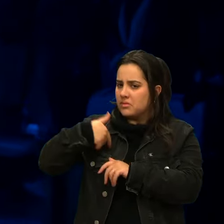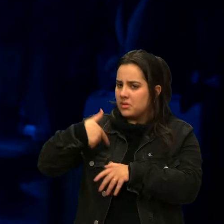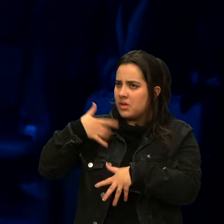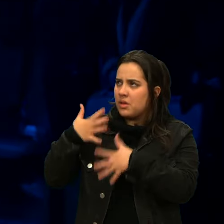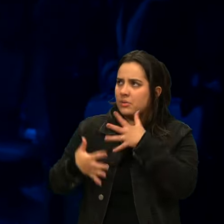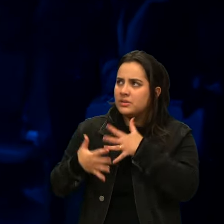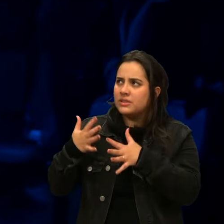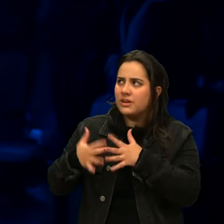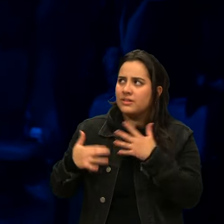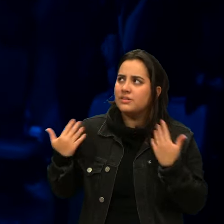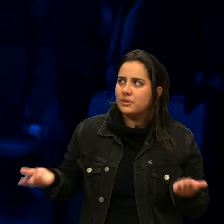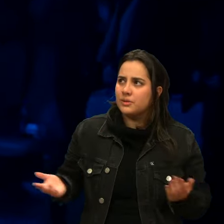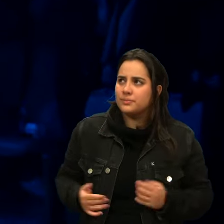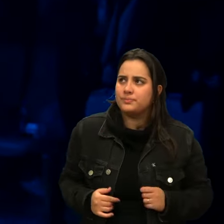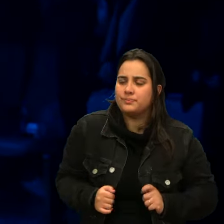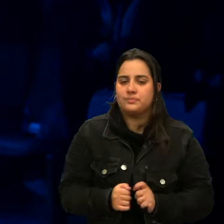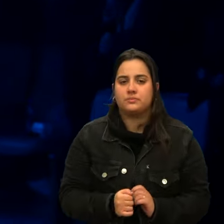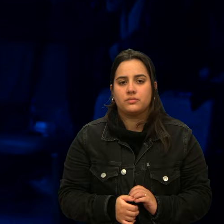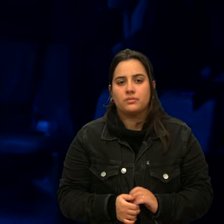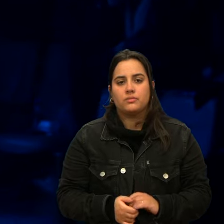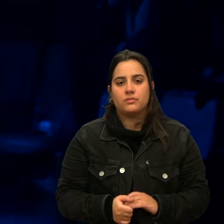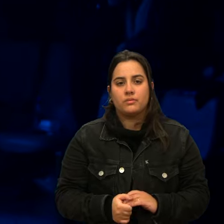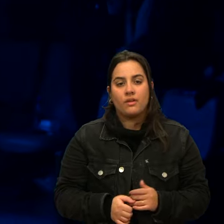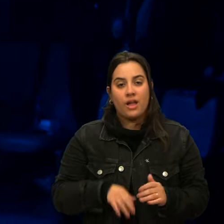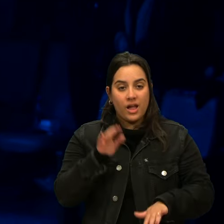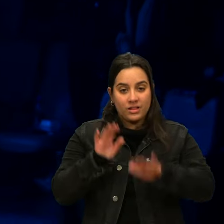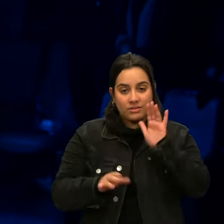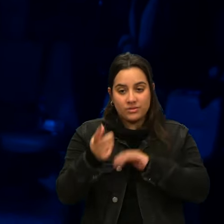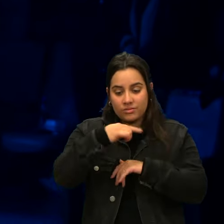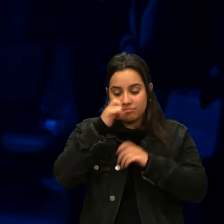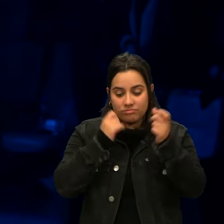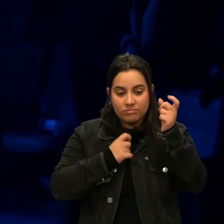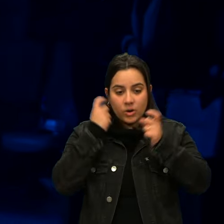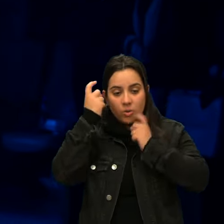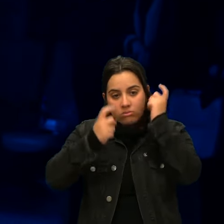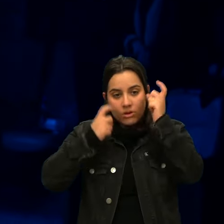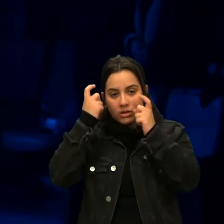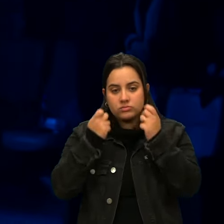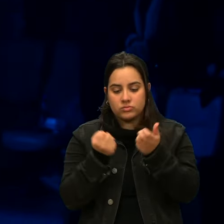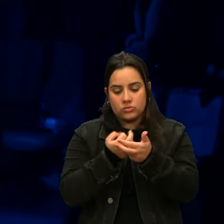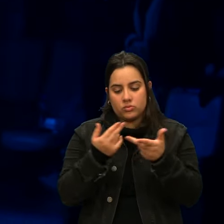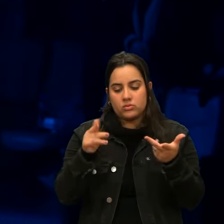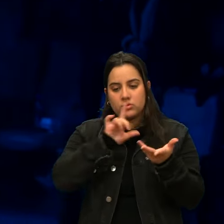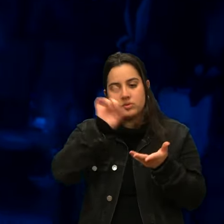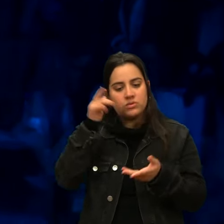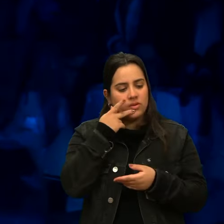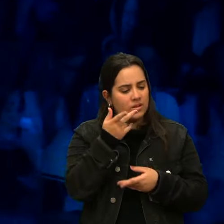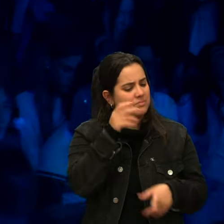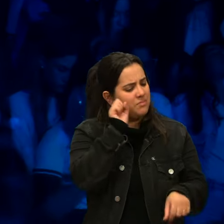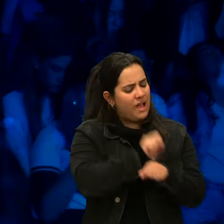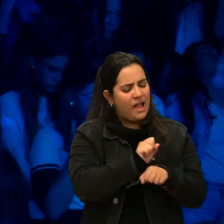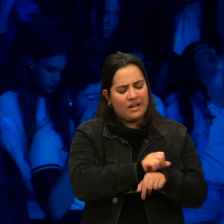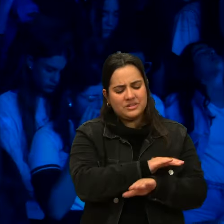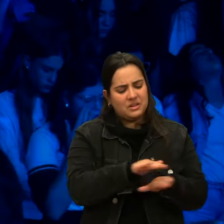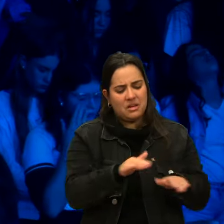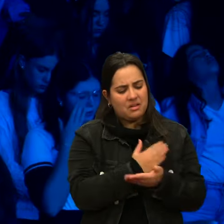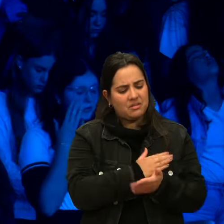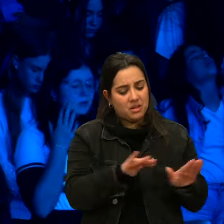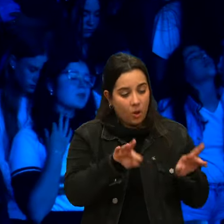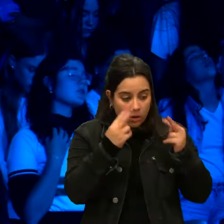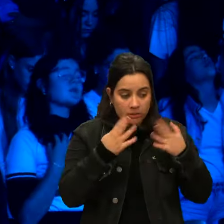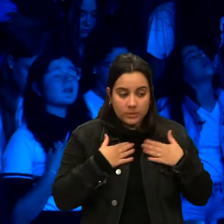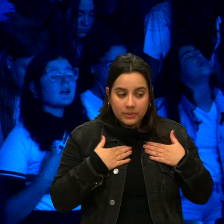distraído? Talvez você anda tão preocupado com coisas que Deus está falando, para de olhar para isso, olha para